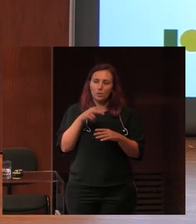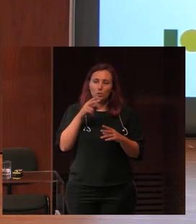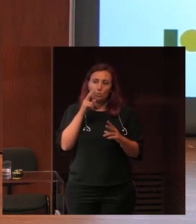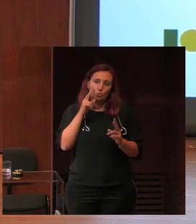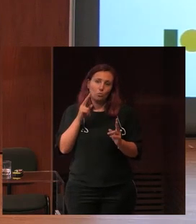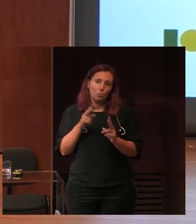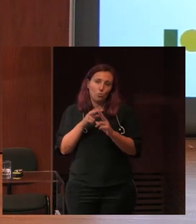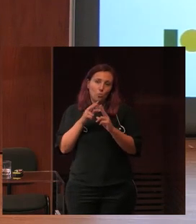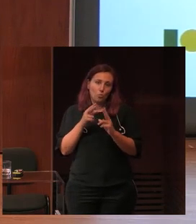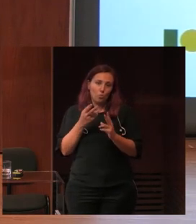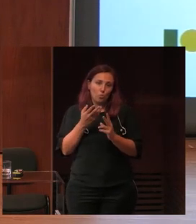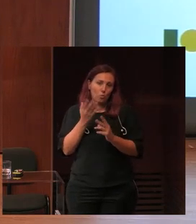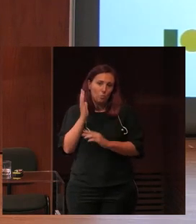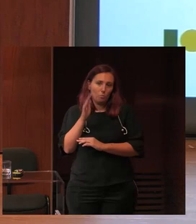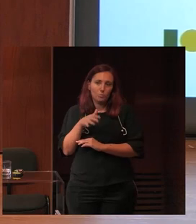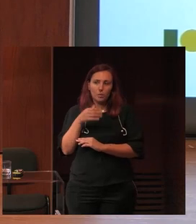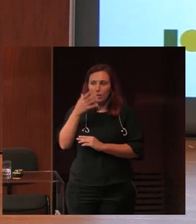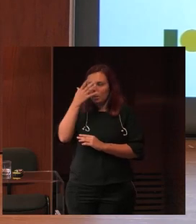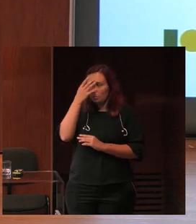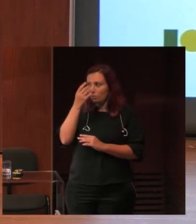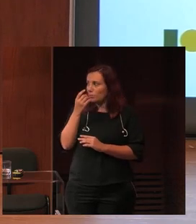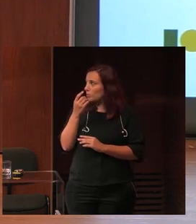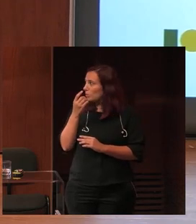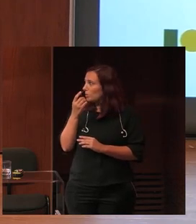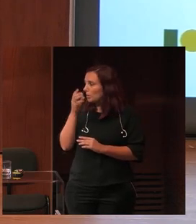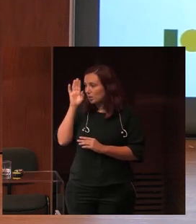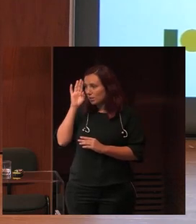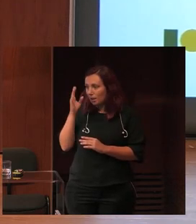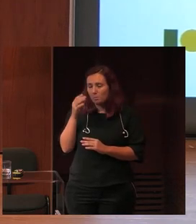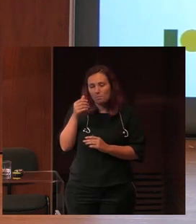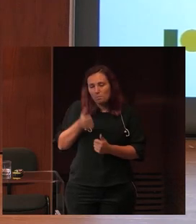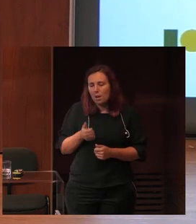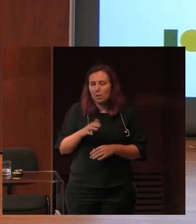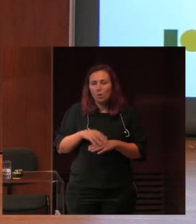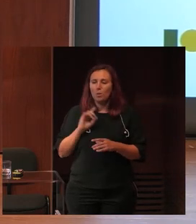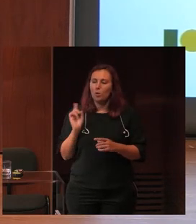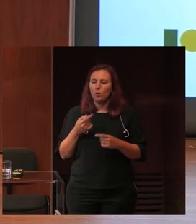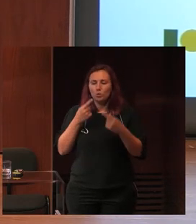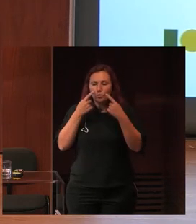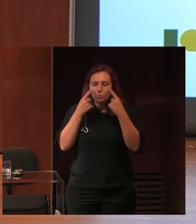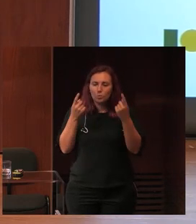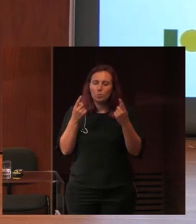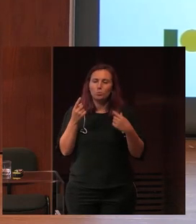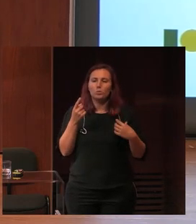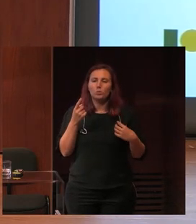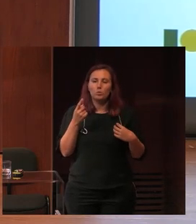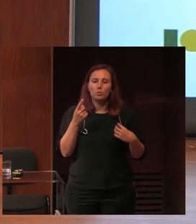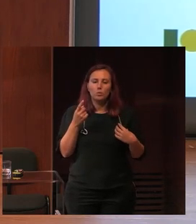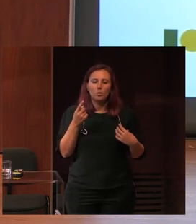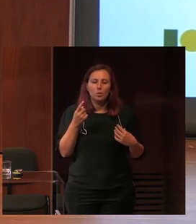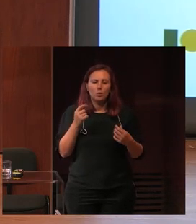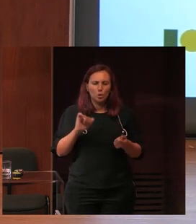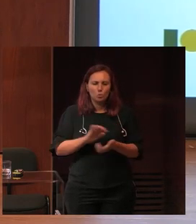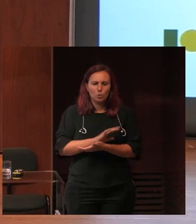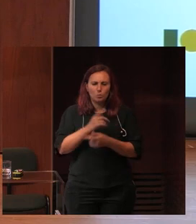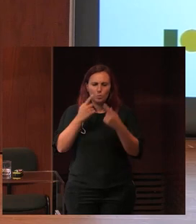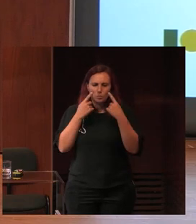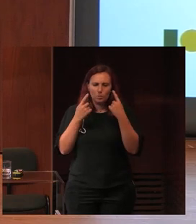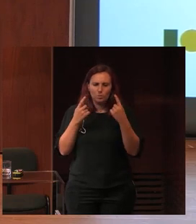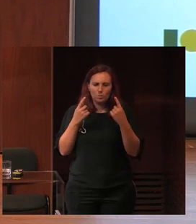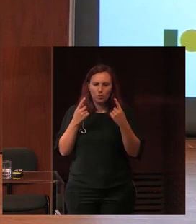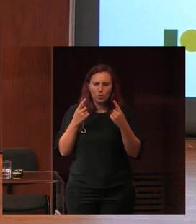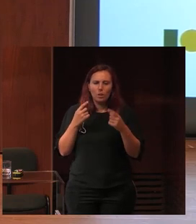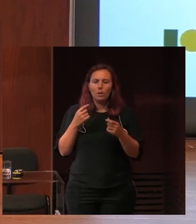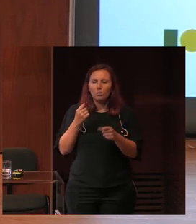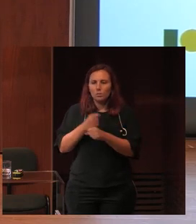encontro. A professora sabe perfeitamente que nós no público, e principalmente no público na escola, nós estamos muito próximos com o trabalho